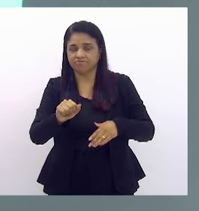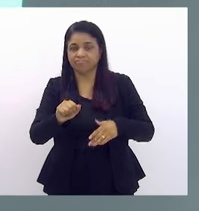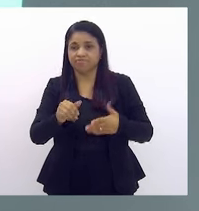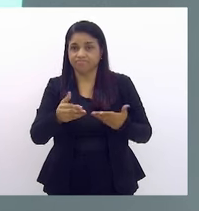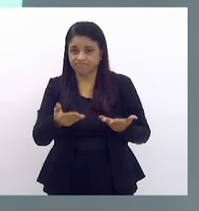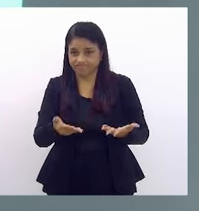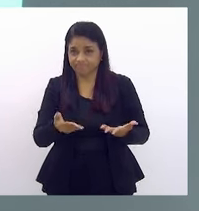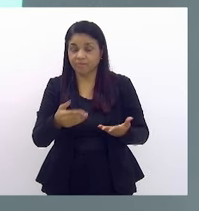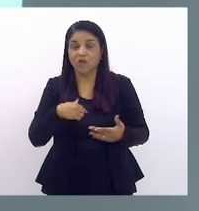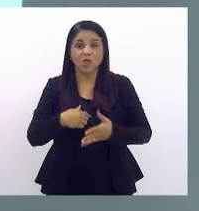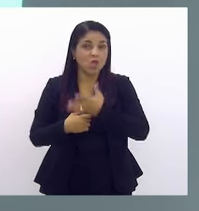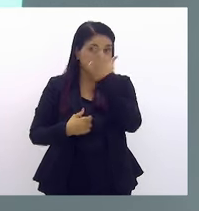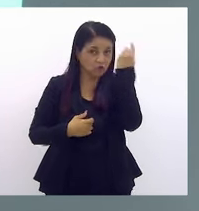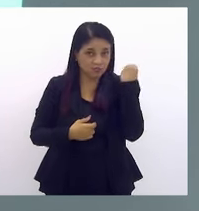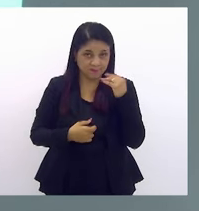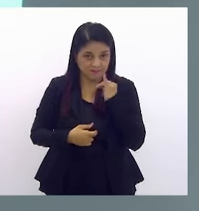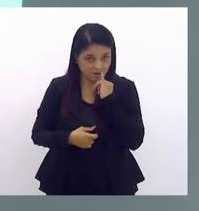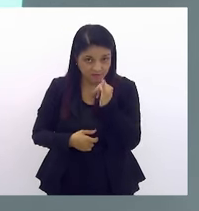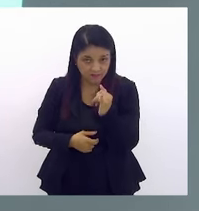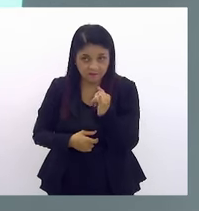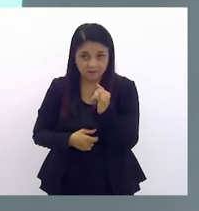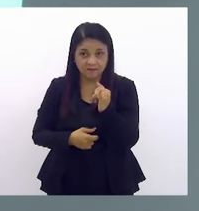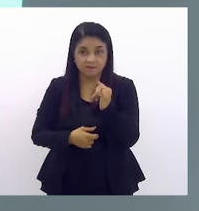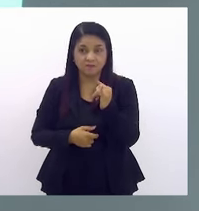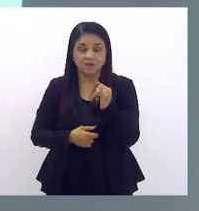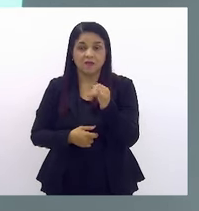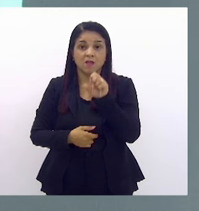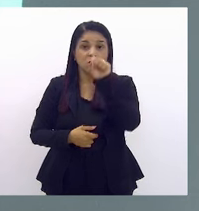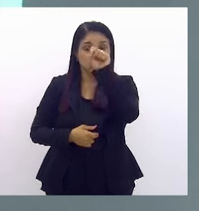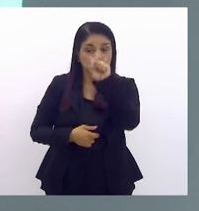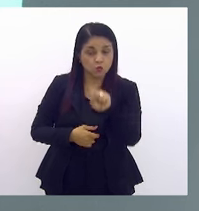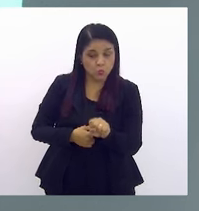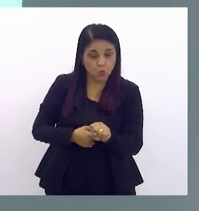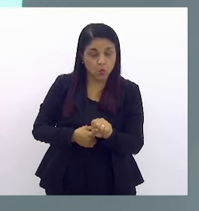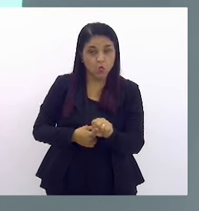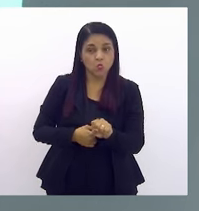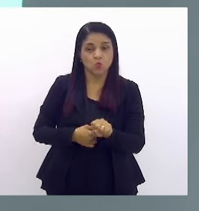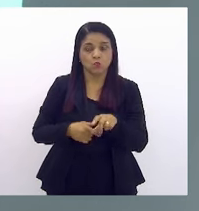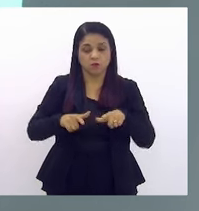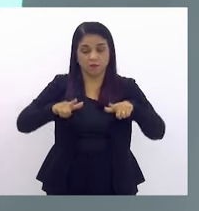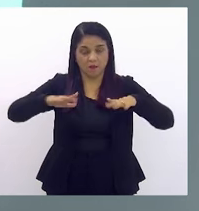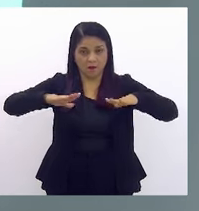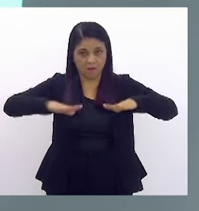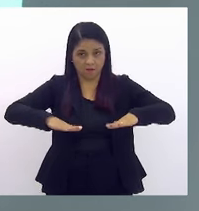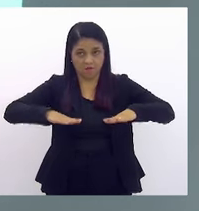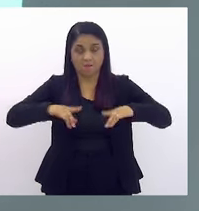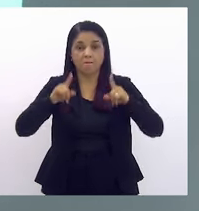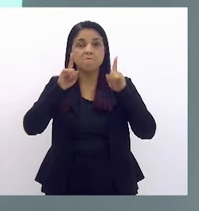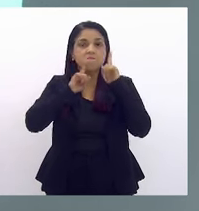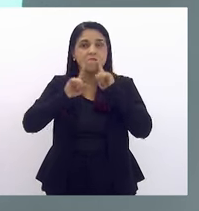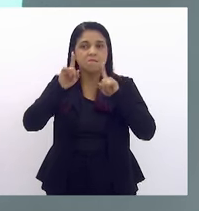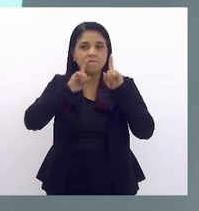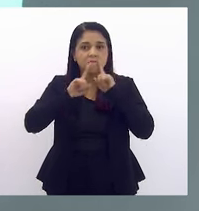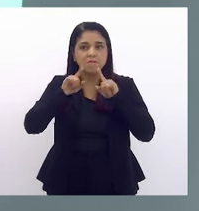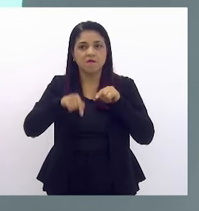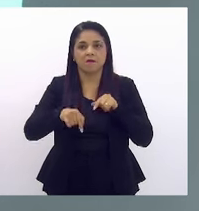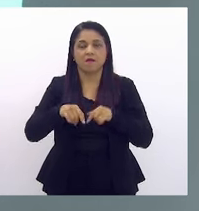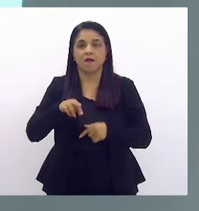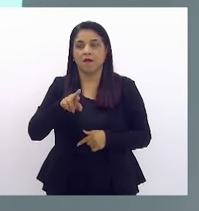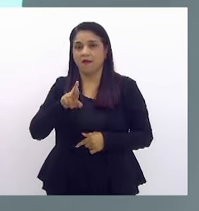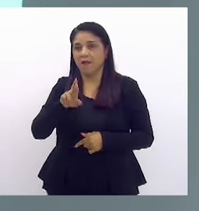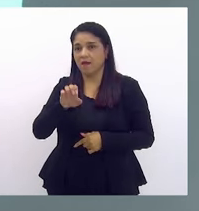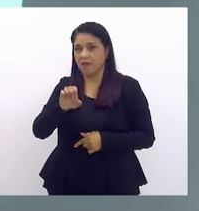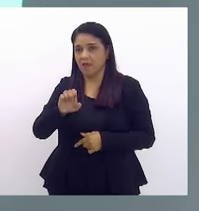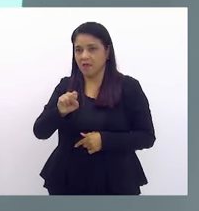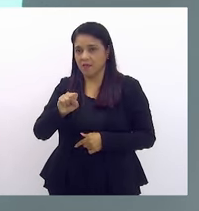Eu esqueci de avisar que a parte sul da Lagoa de Maricá é onde fica a Restinga, que é o que